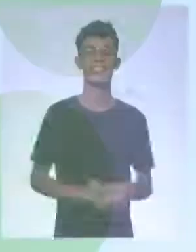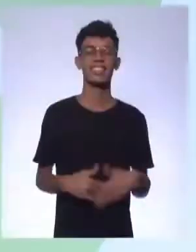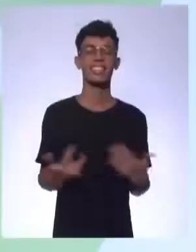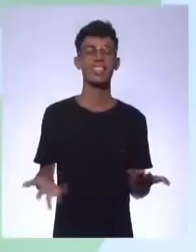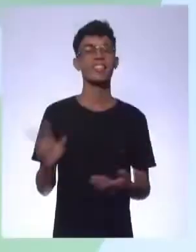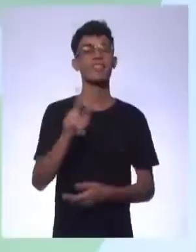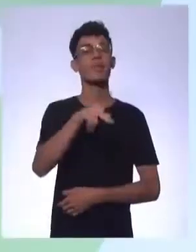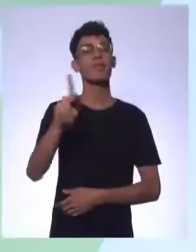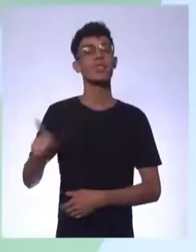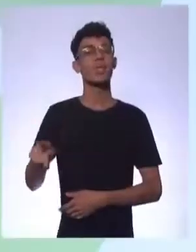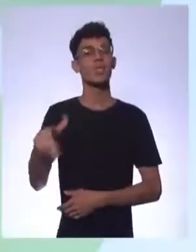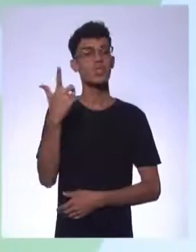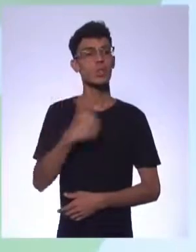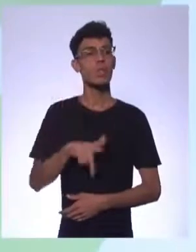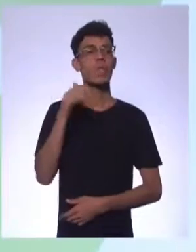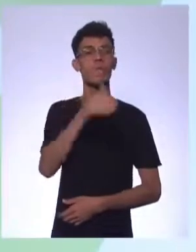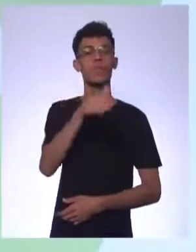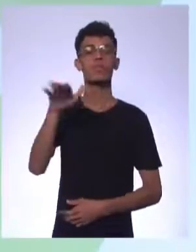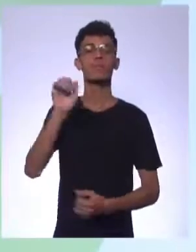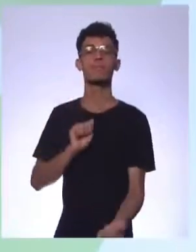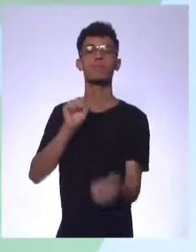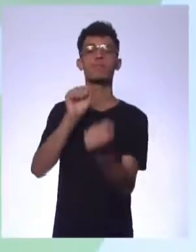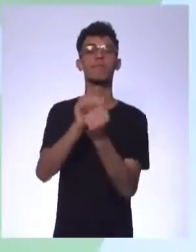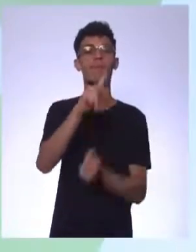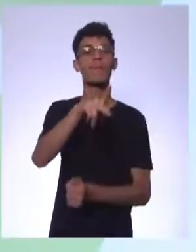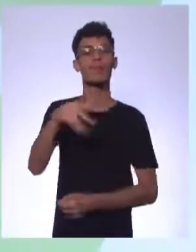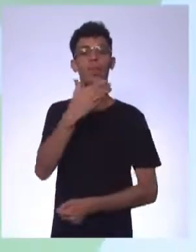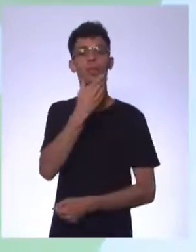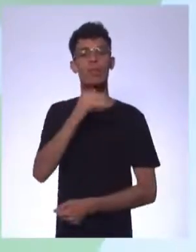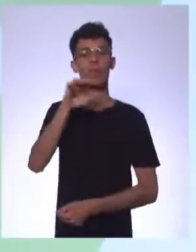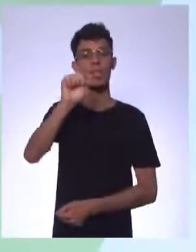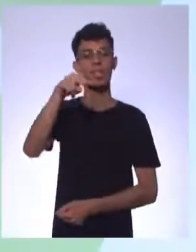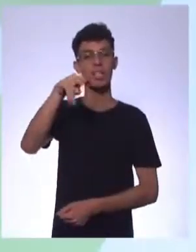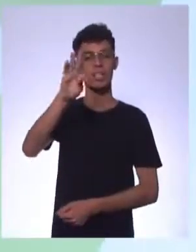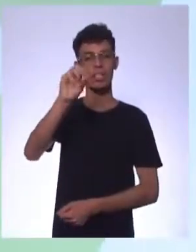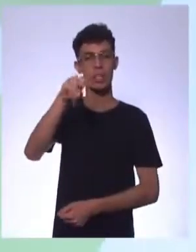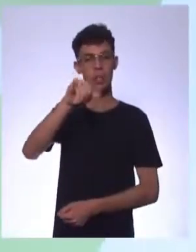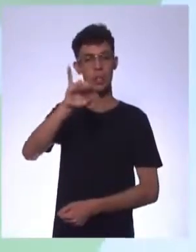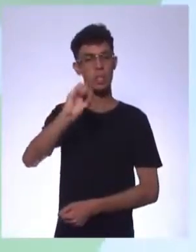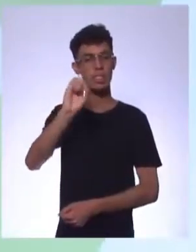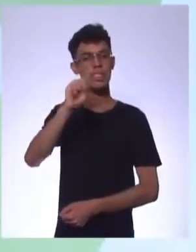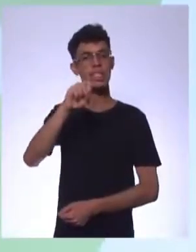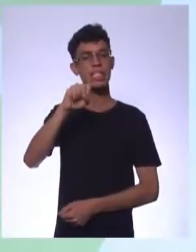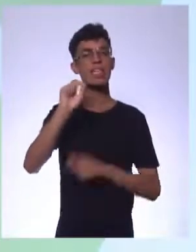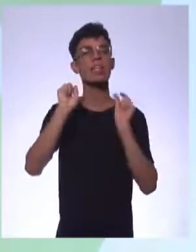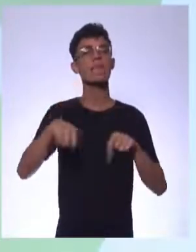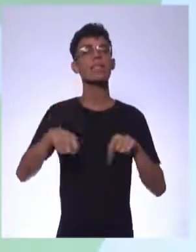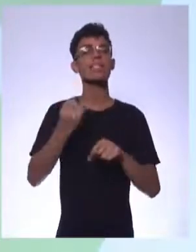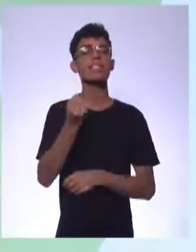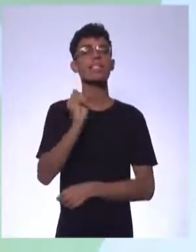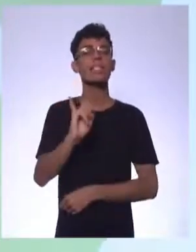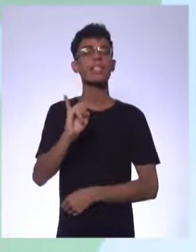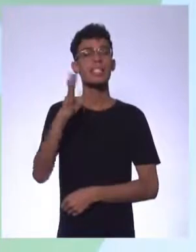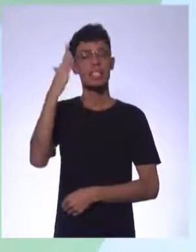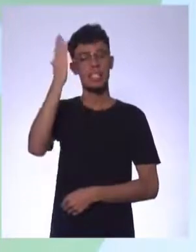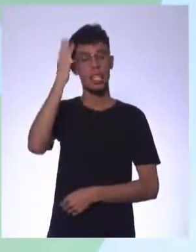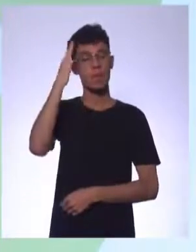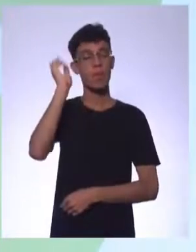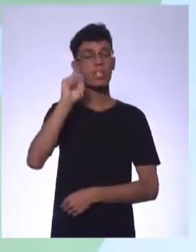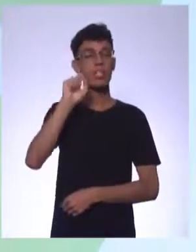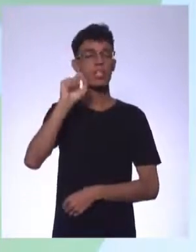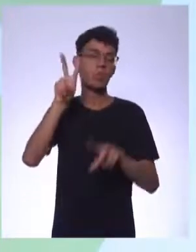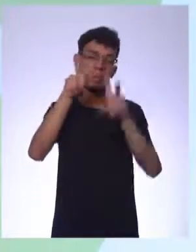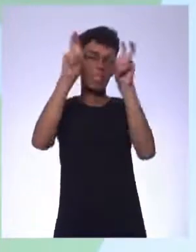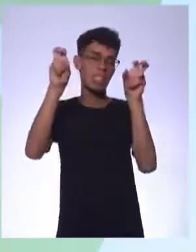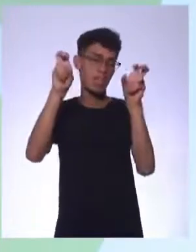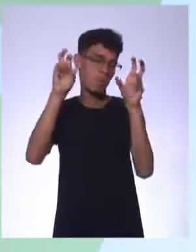E os professores continuam participando com a gente. O professor Antônio, ele diz que sim, é possível, desde que saiba, né, sobre o